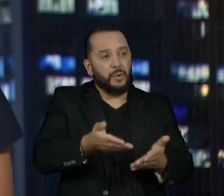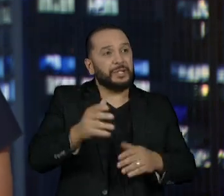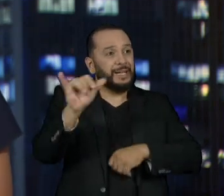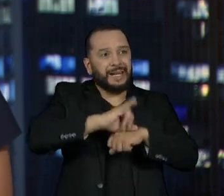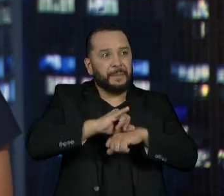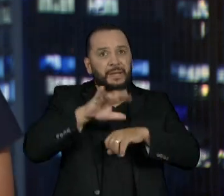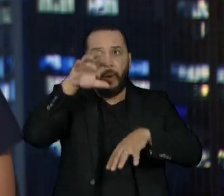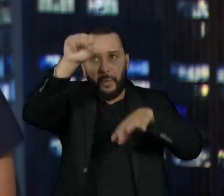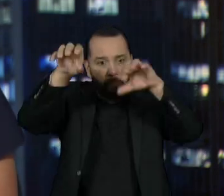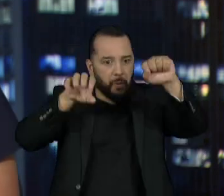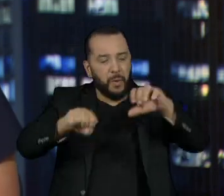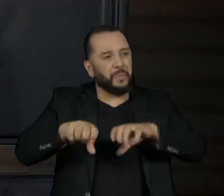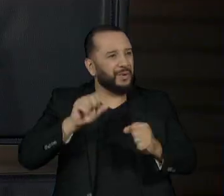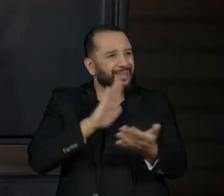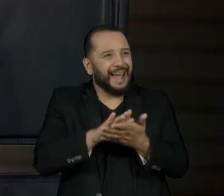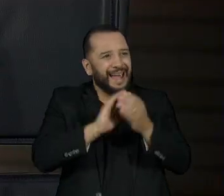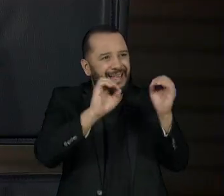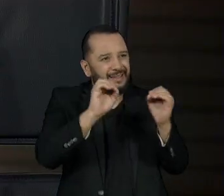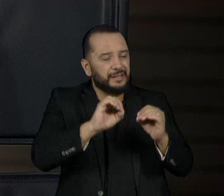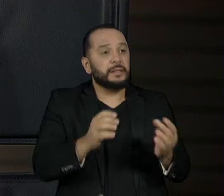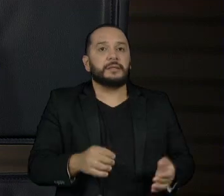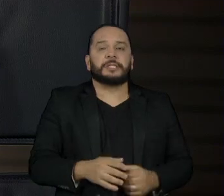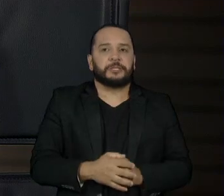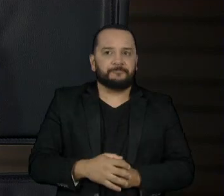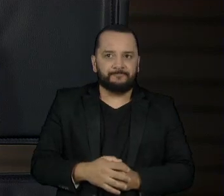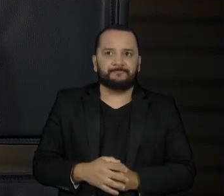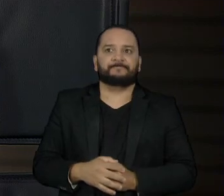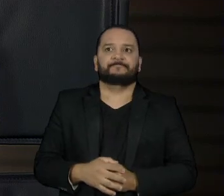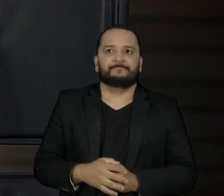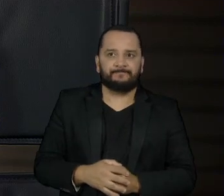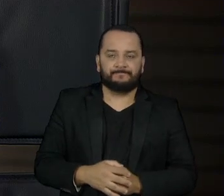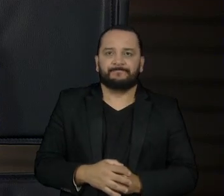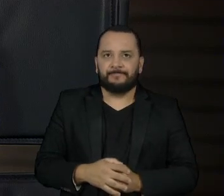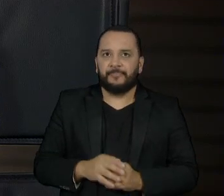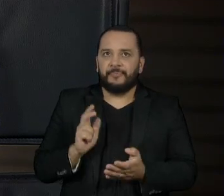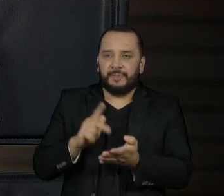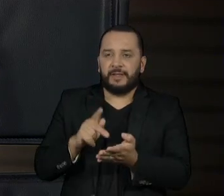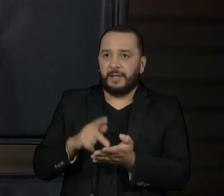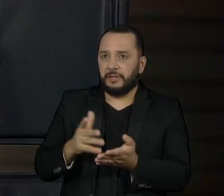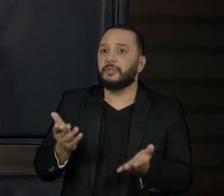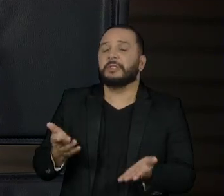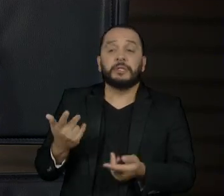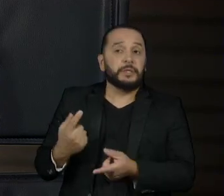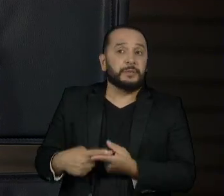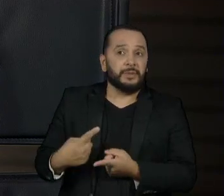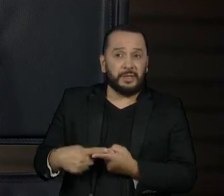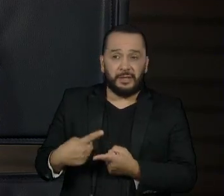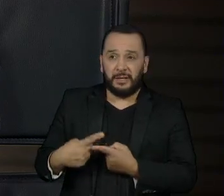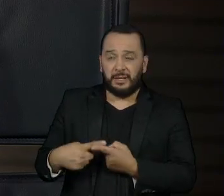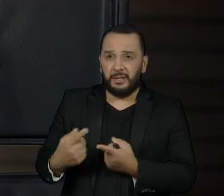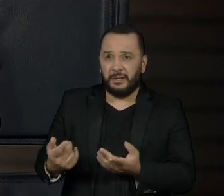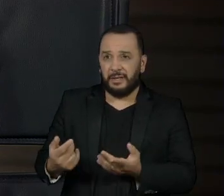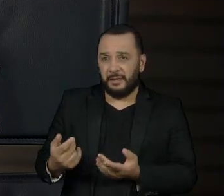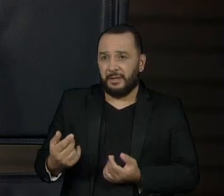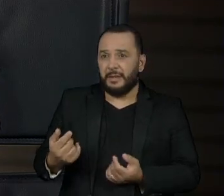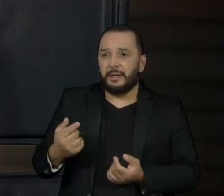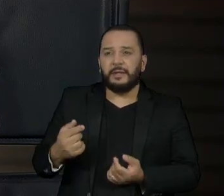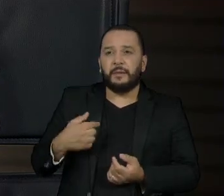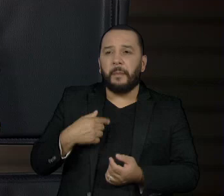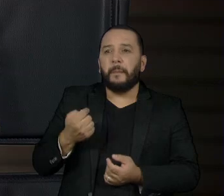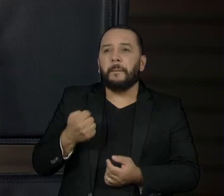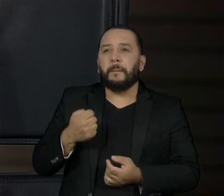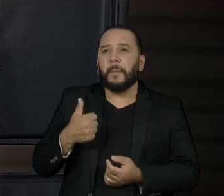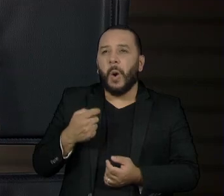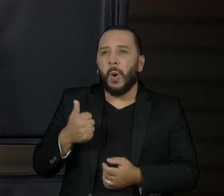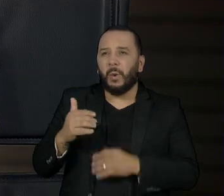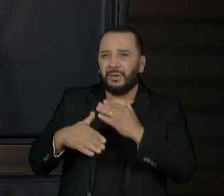precisa se repensar? Foi bem simbólico, né? Eu acho que assim, a gente não pode utilizar desse desempenho baixo que a